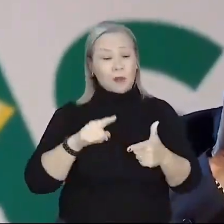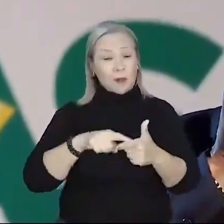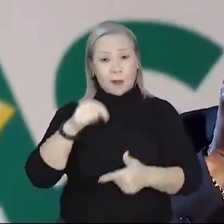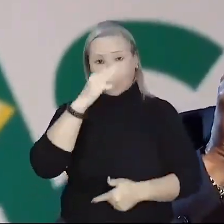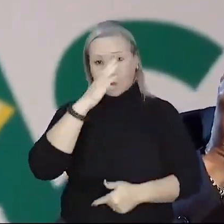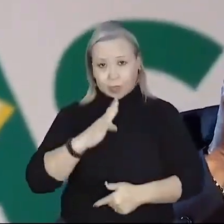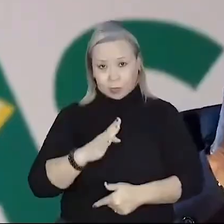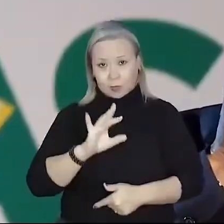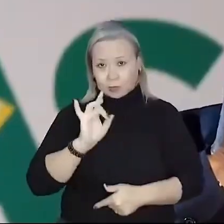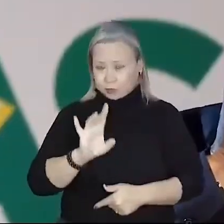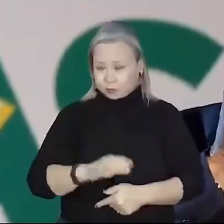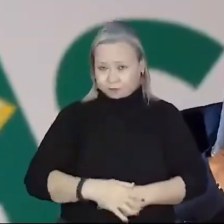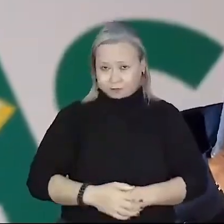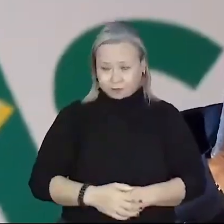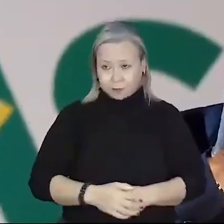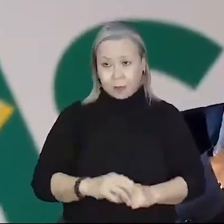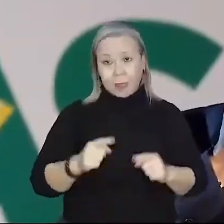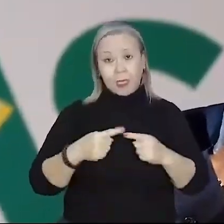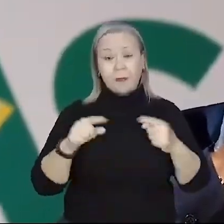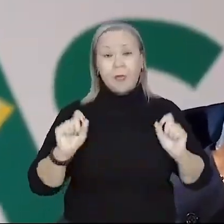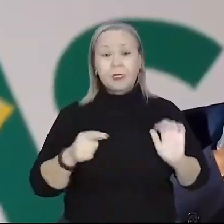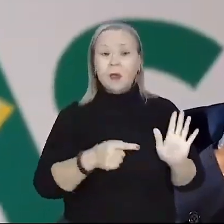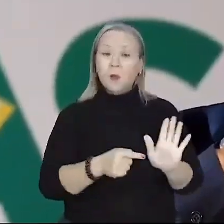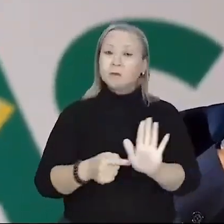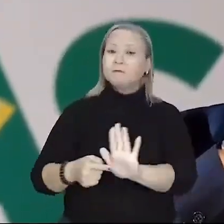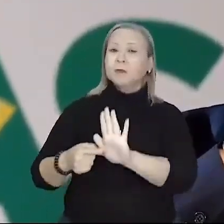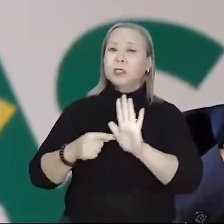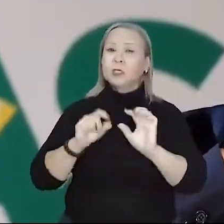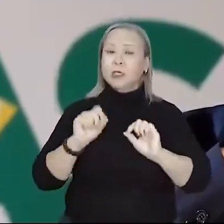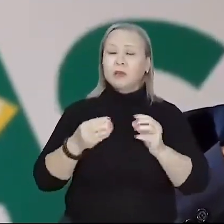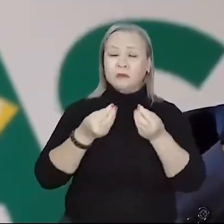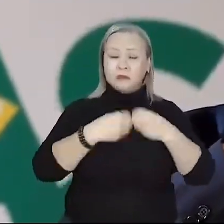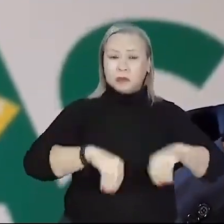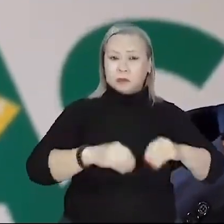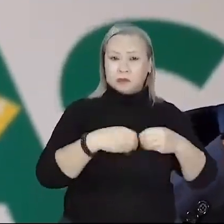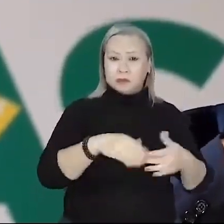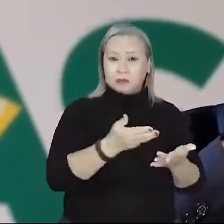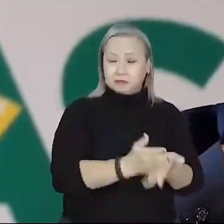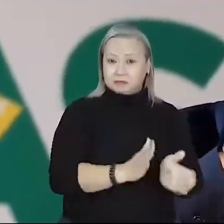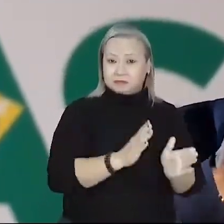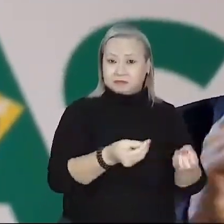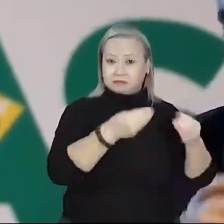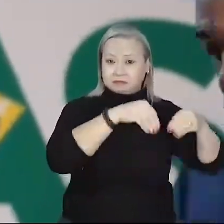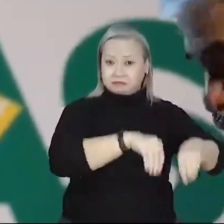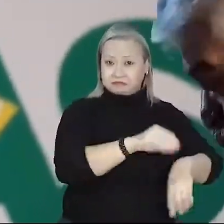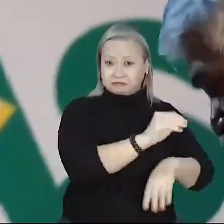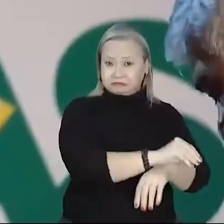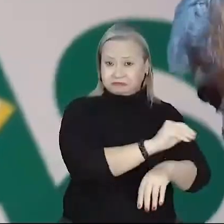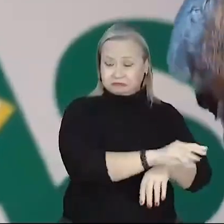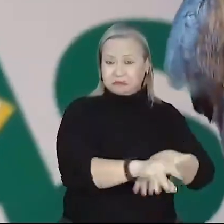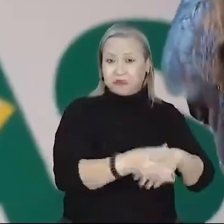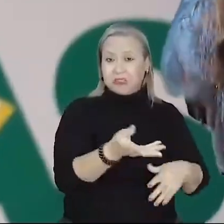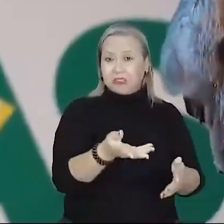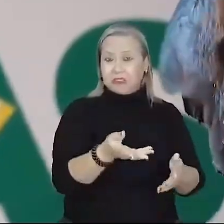Brasil, mas é uma demonstração do descalabro com que a gente